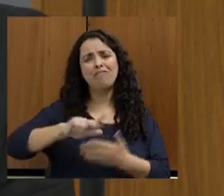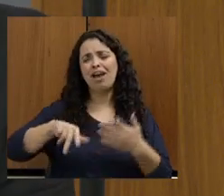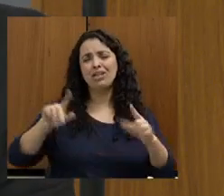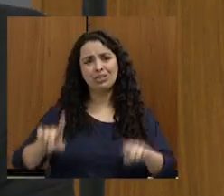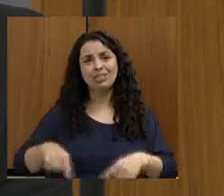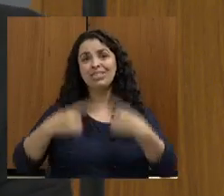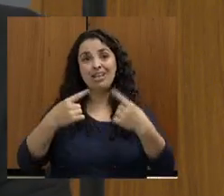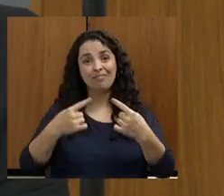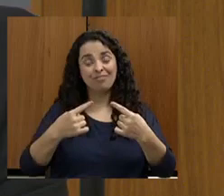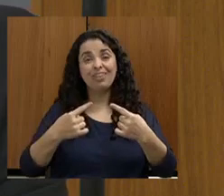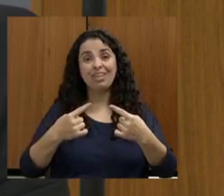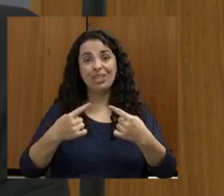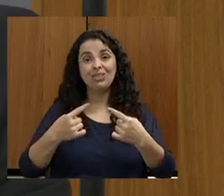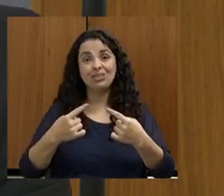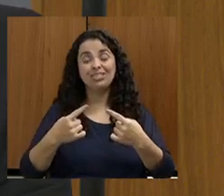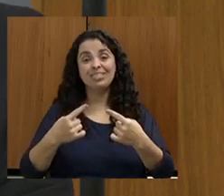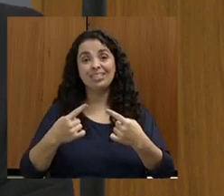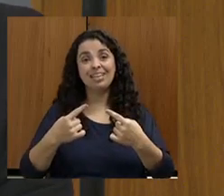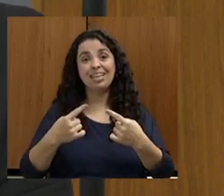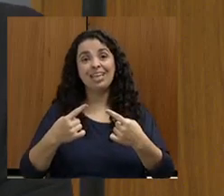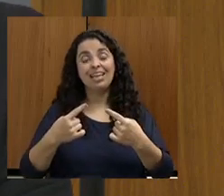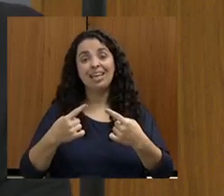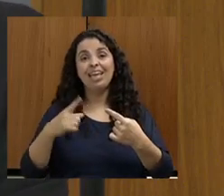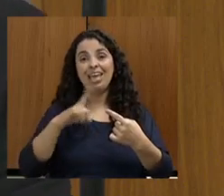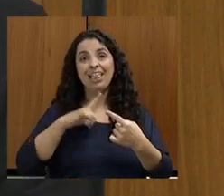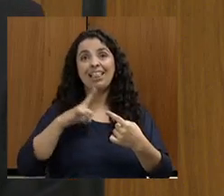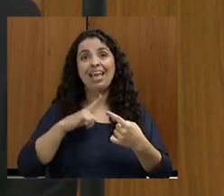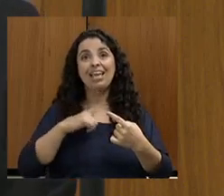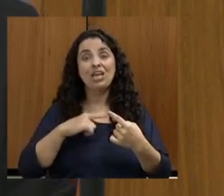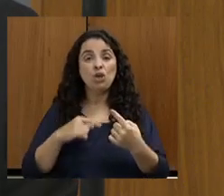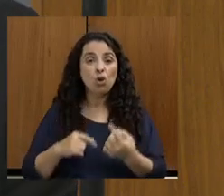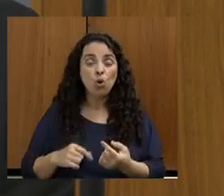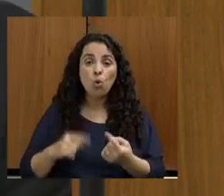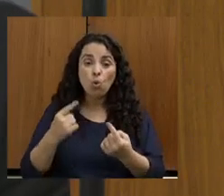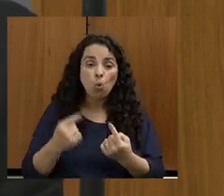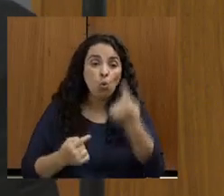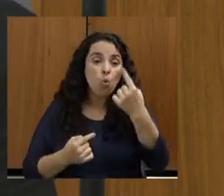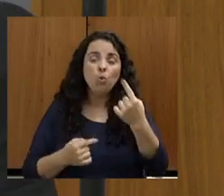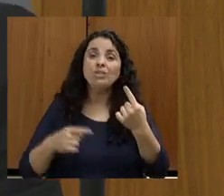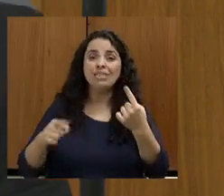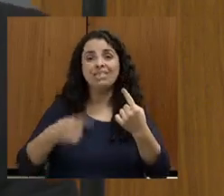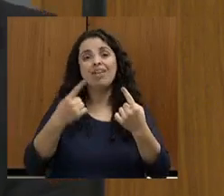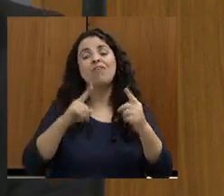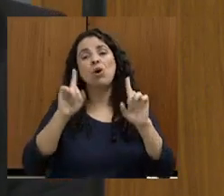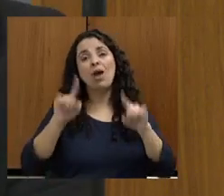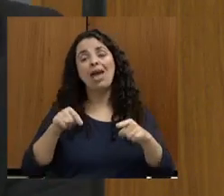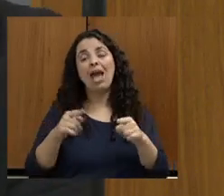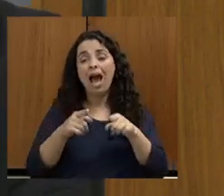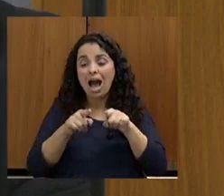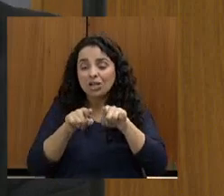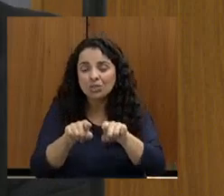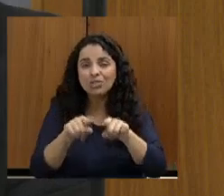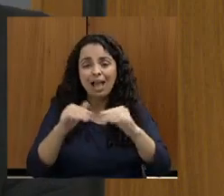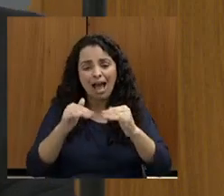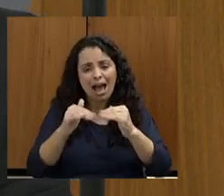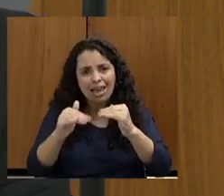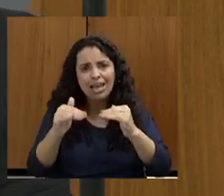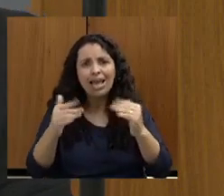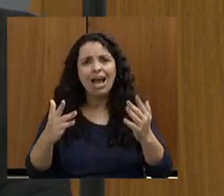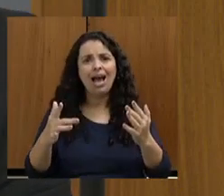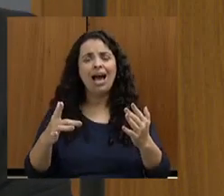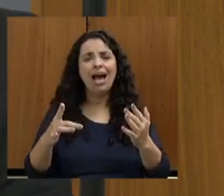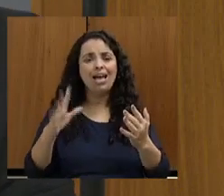quando nos buscam para assumirmos essa conta, é ajustar, alinhar, sermos propositivos, trazermos